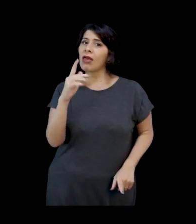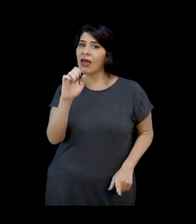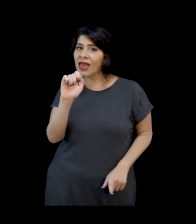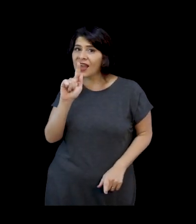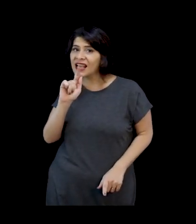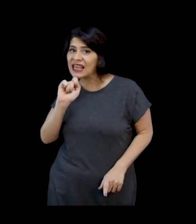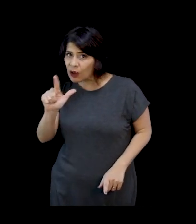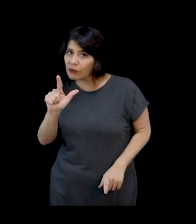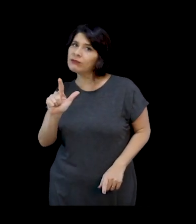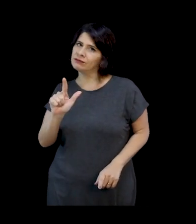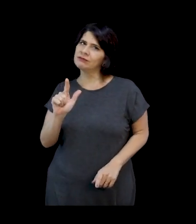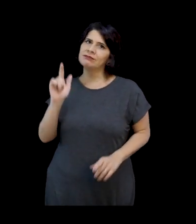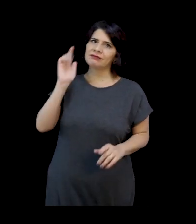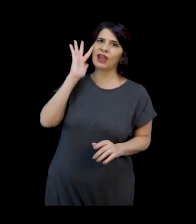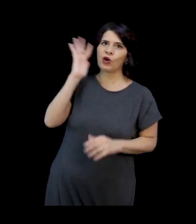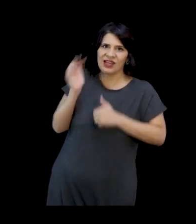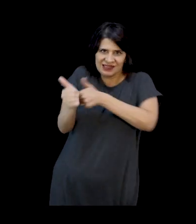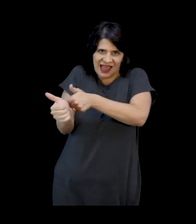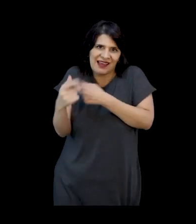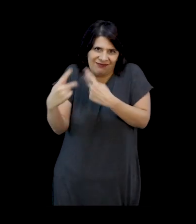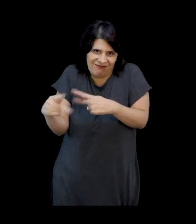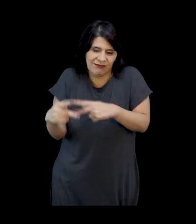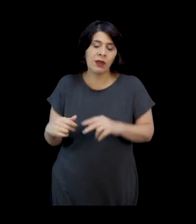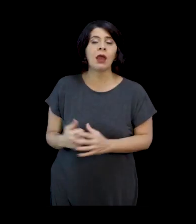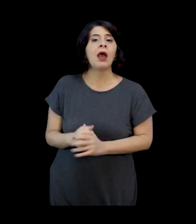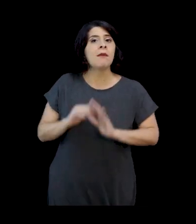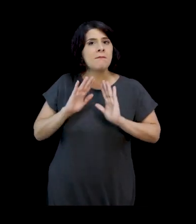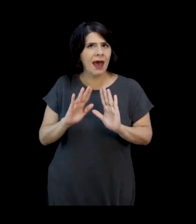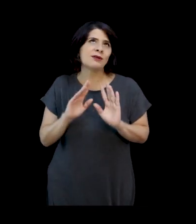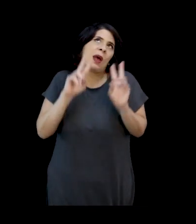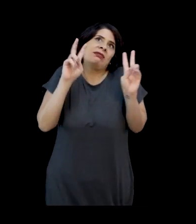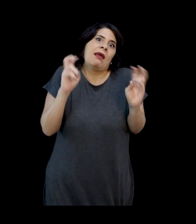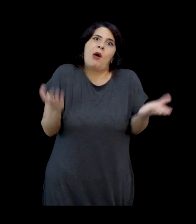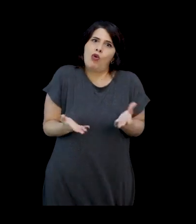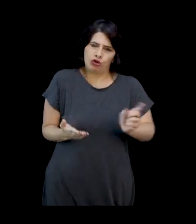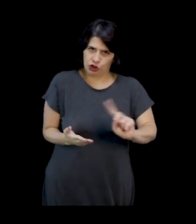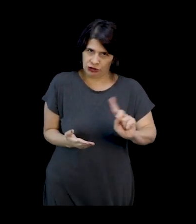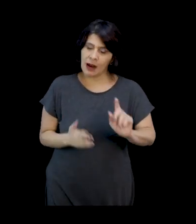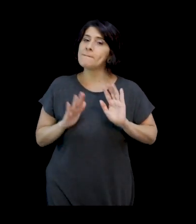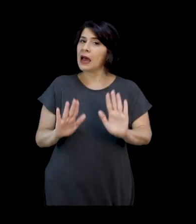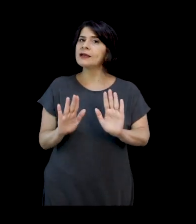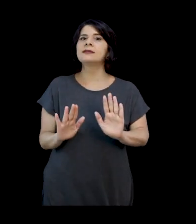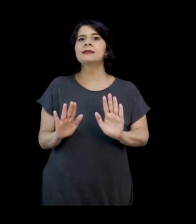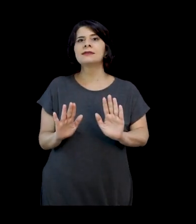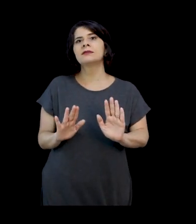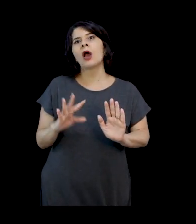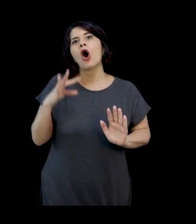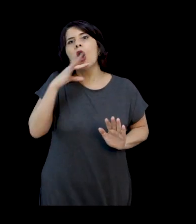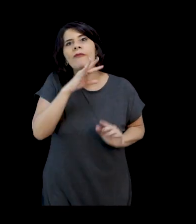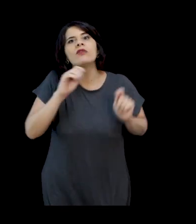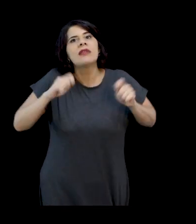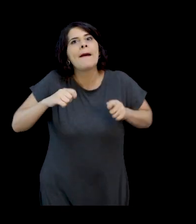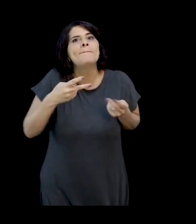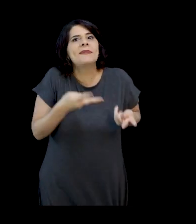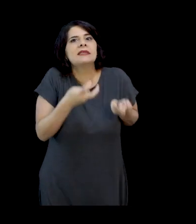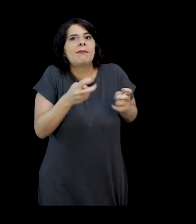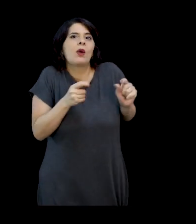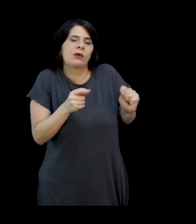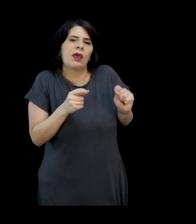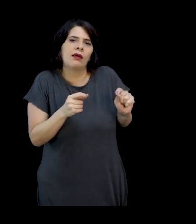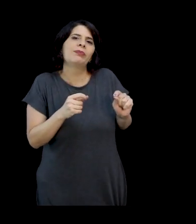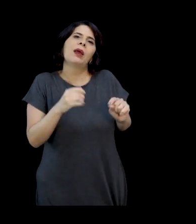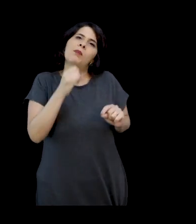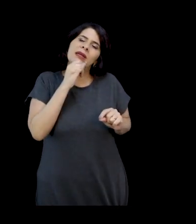hegeliano, inclusive, isso é evidente, não é o nosso tema aqui, mas fica bastante claro que existe